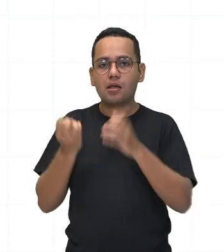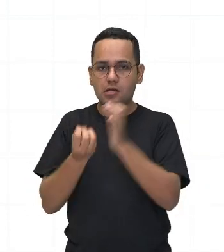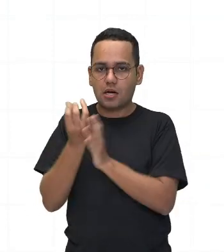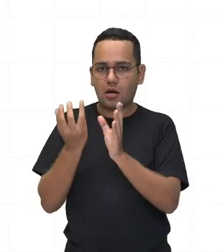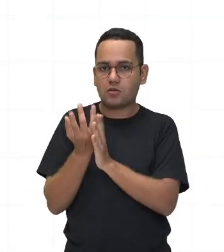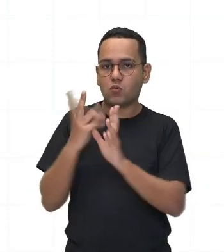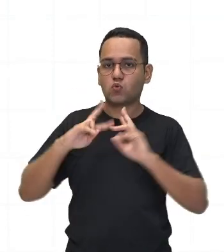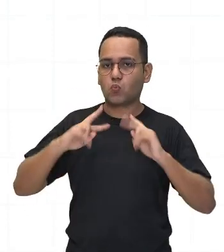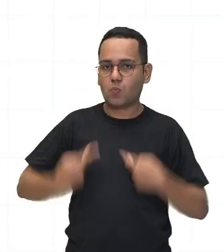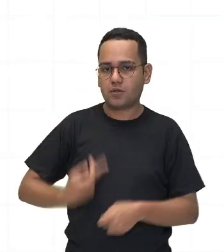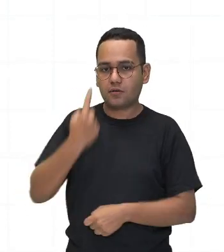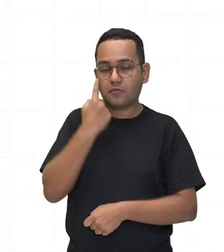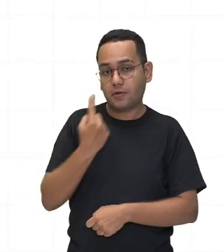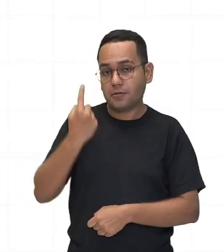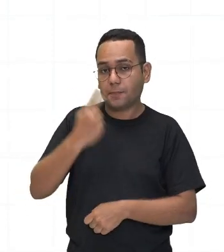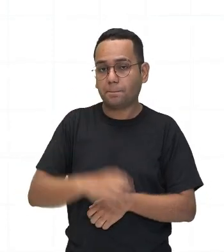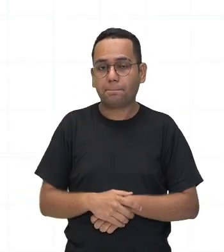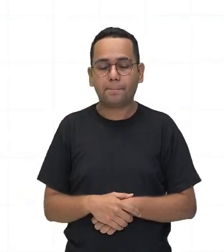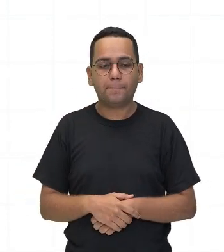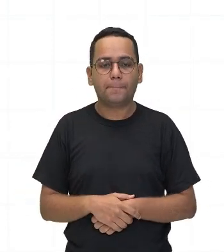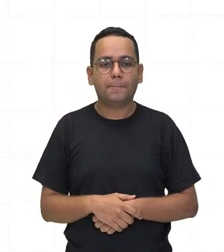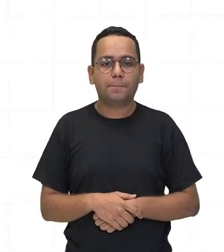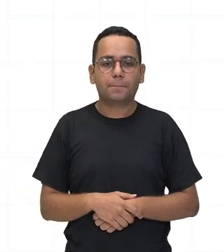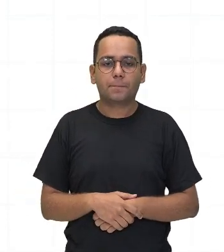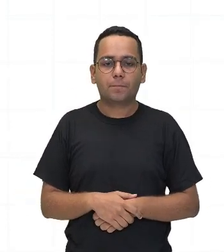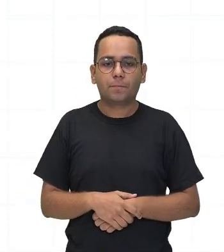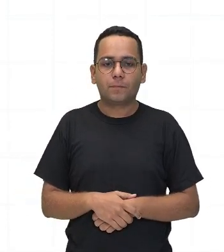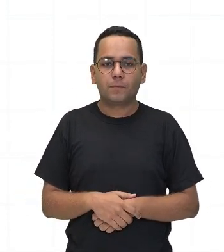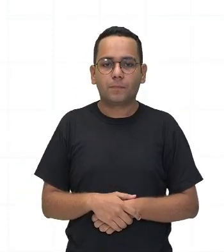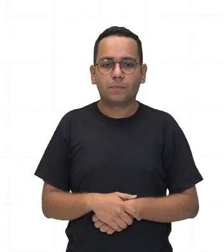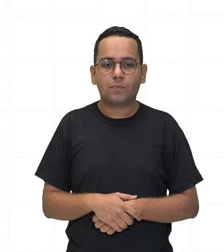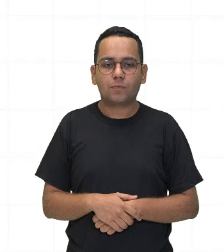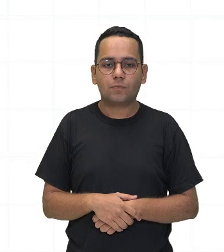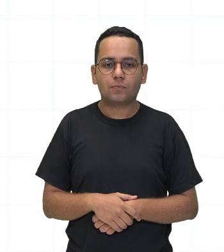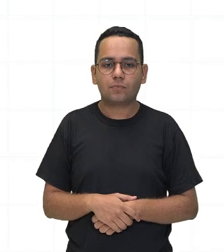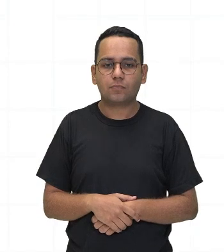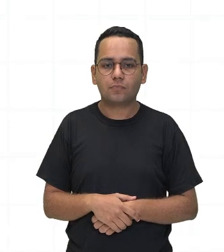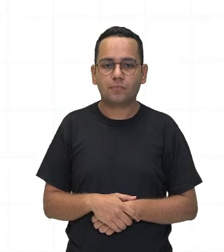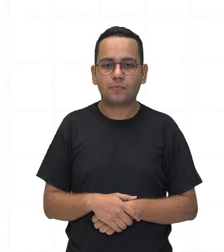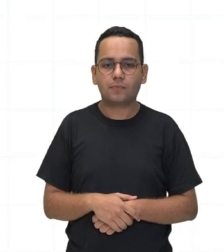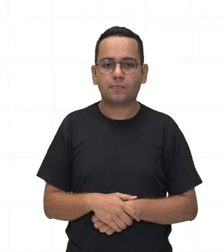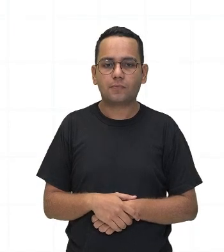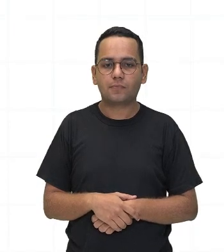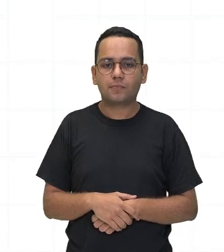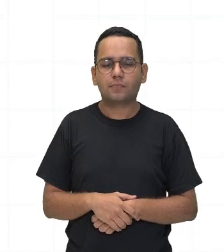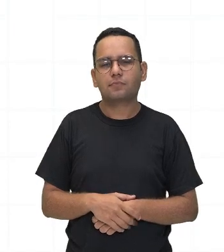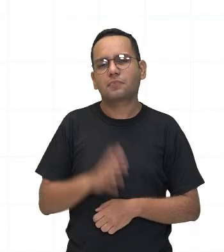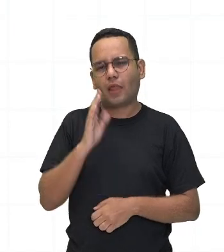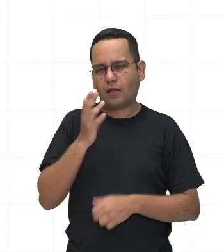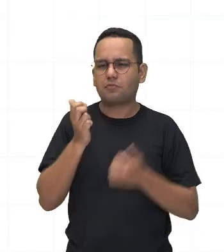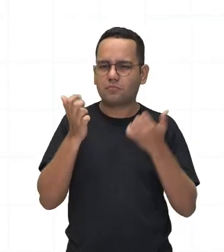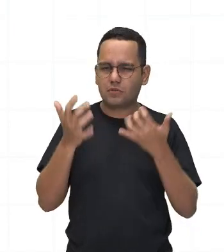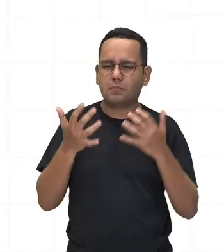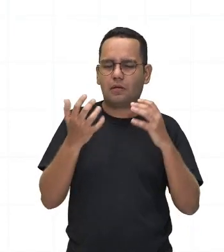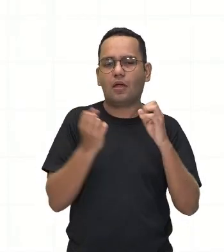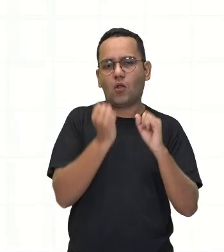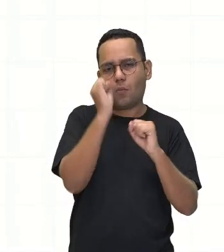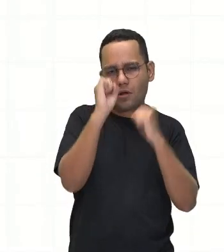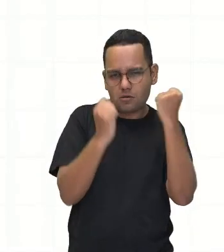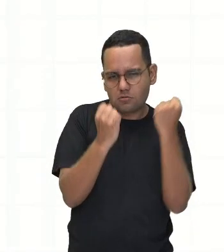homem, né? Então, essas causas aí, já comentamos muito da indústria, né, dos